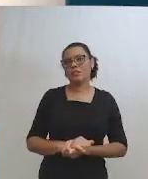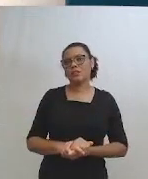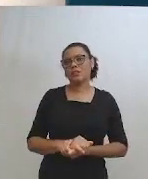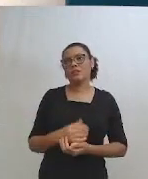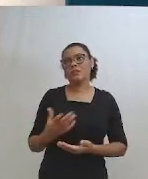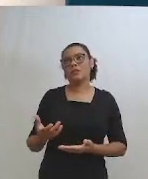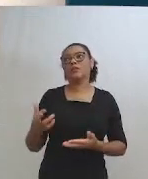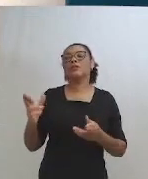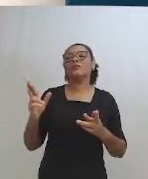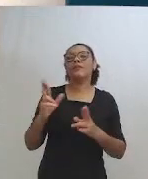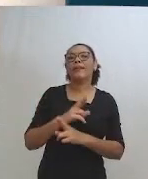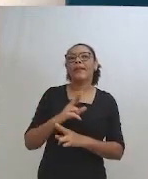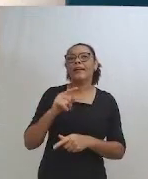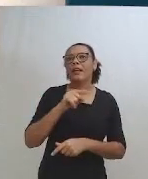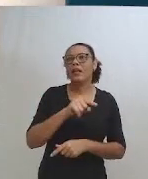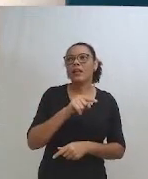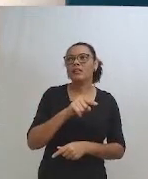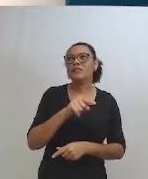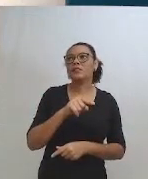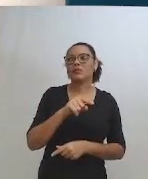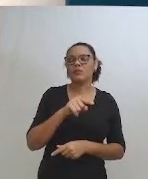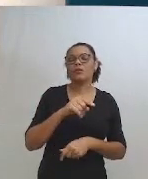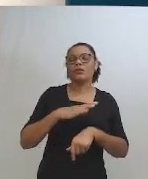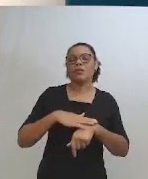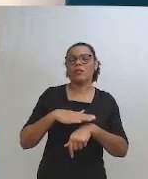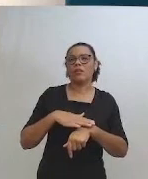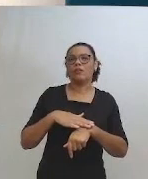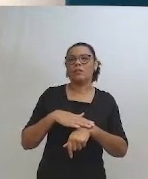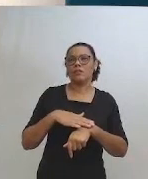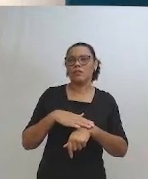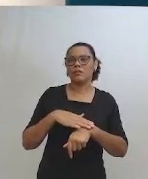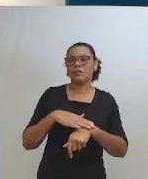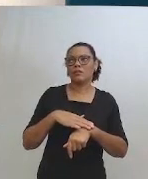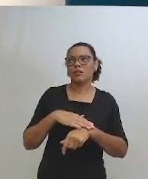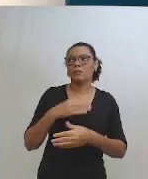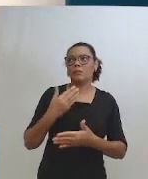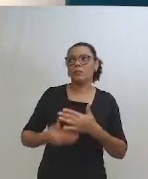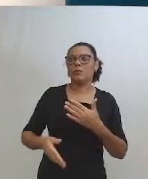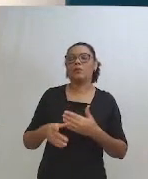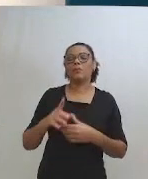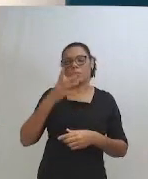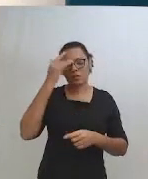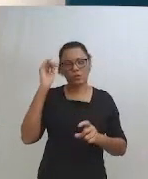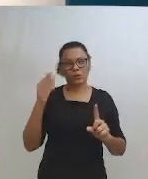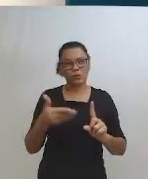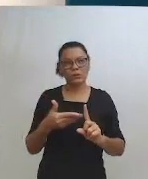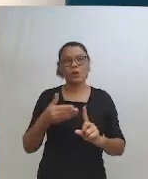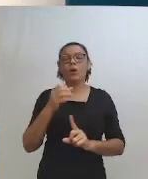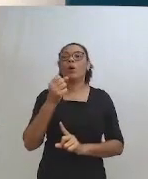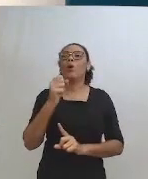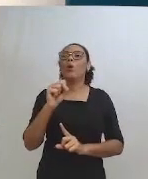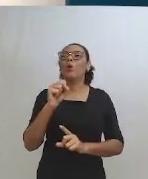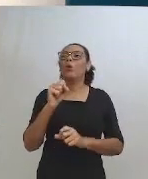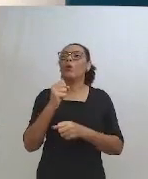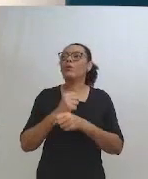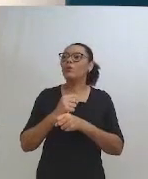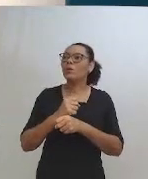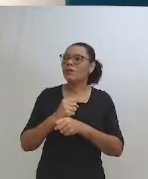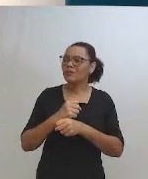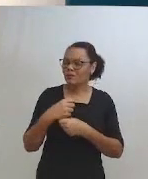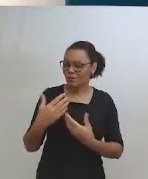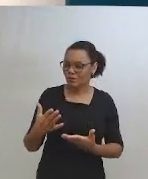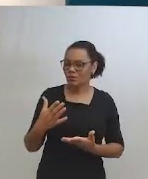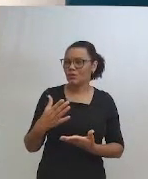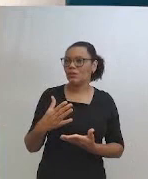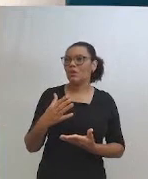No que diz respeito à ocorrência da prescrição no caso, o acusado foi condenado a 8 anos de reclusão, de modo que o prazo prescricional ao ser adotado é de